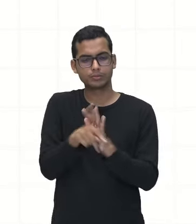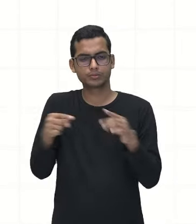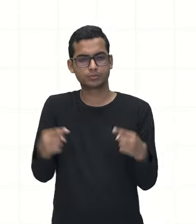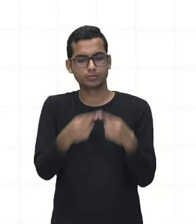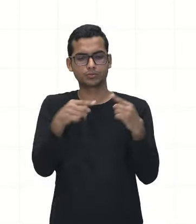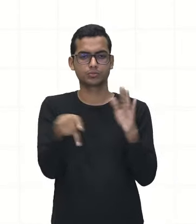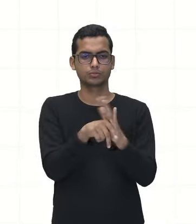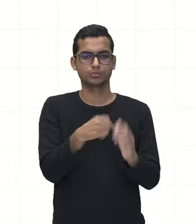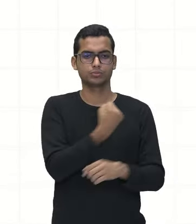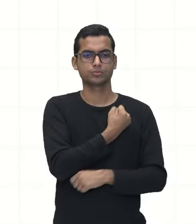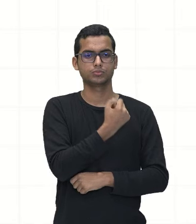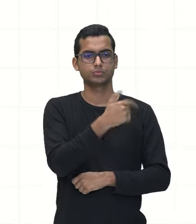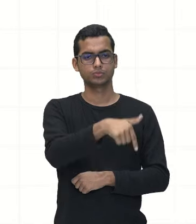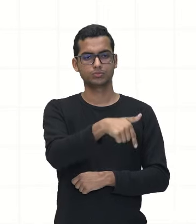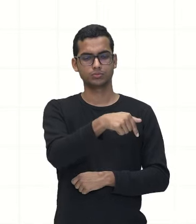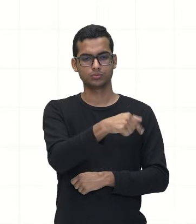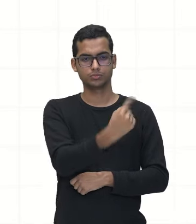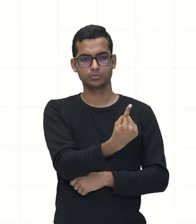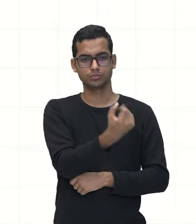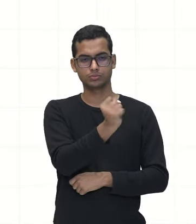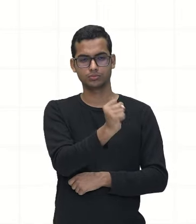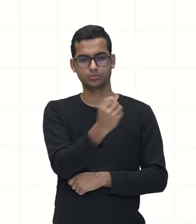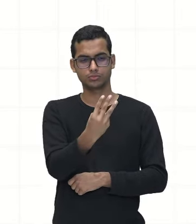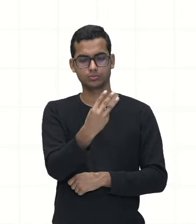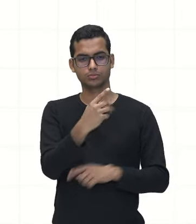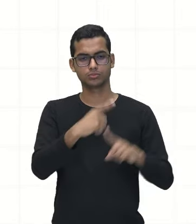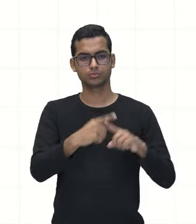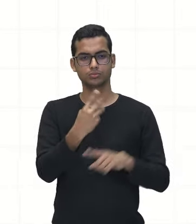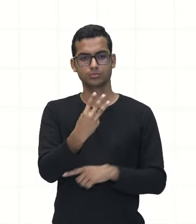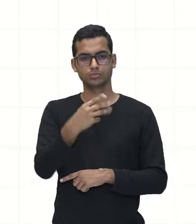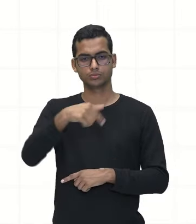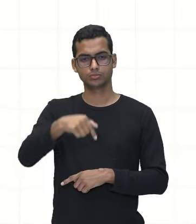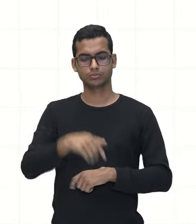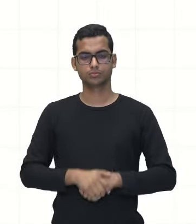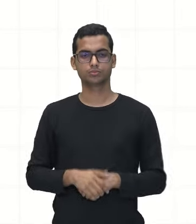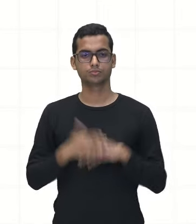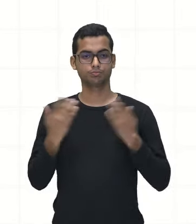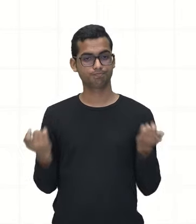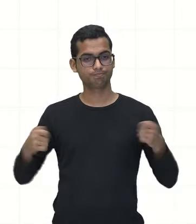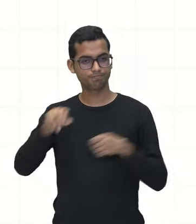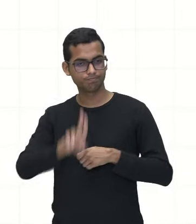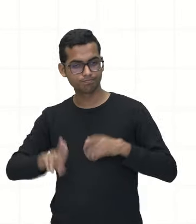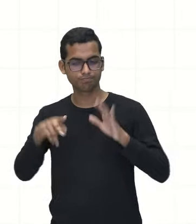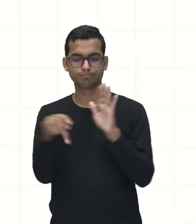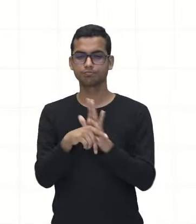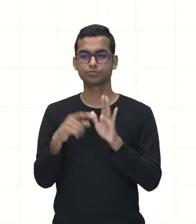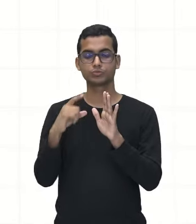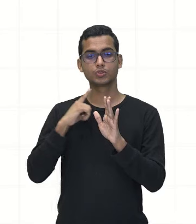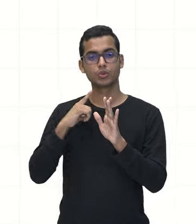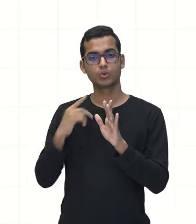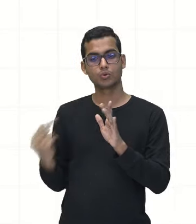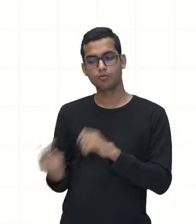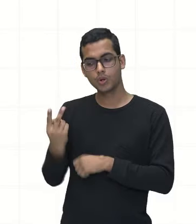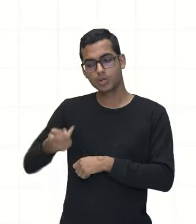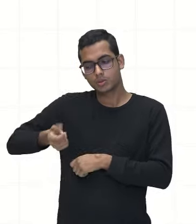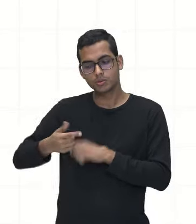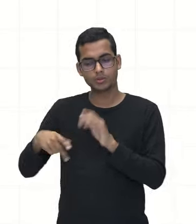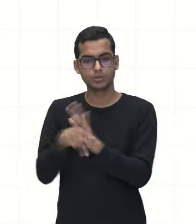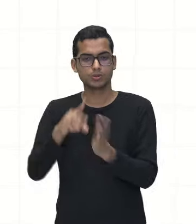a ideia, né, como nós podemos utilizar a estimativa na multiplicação. Tá legal? Fizemos aqui os